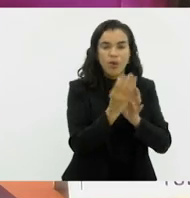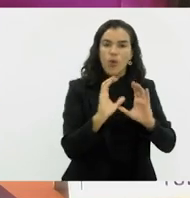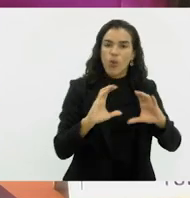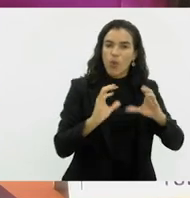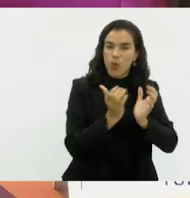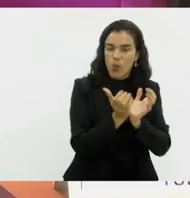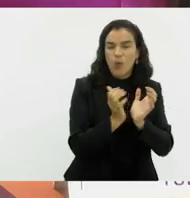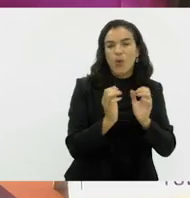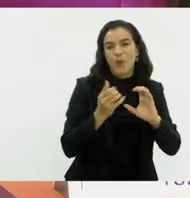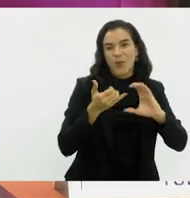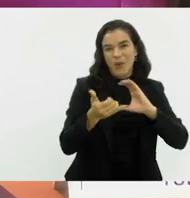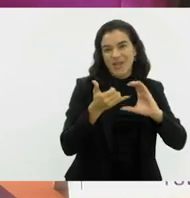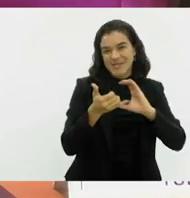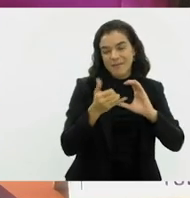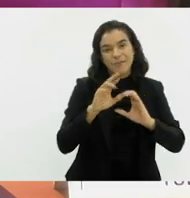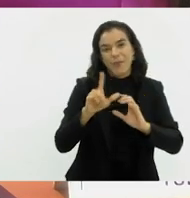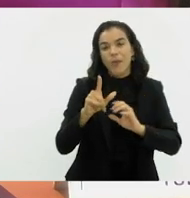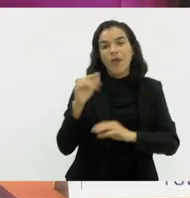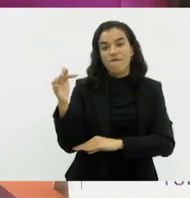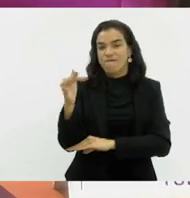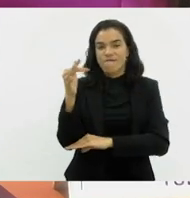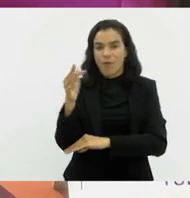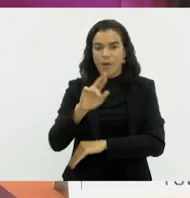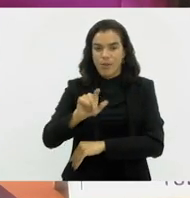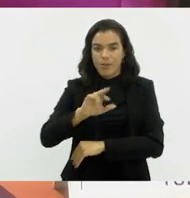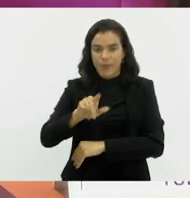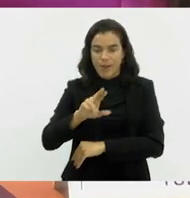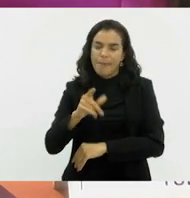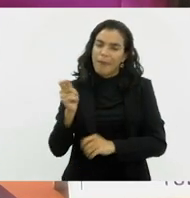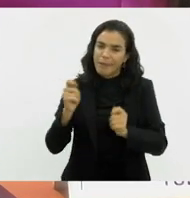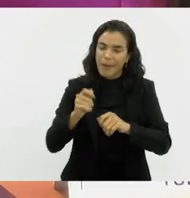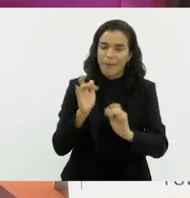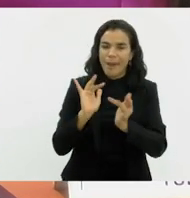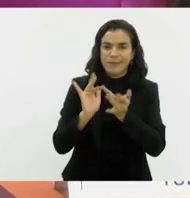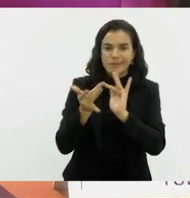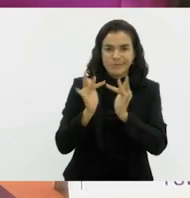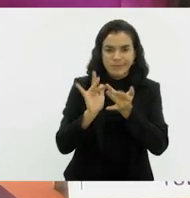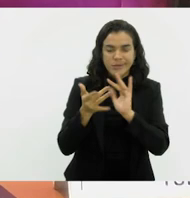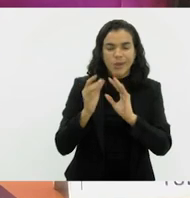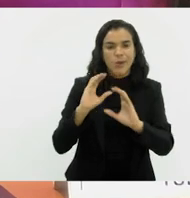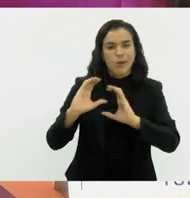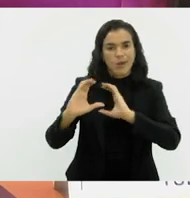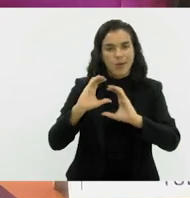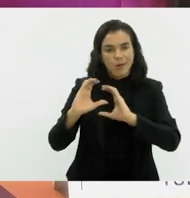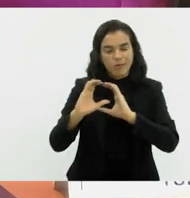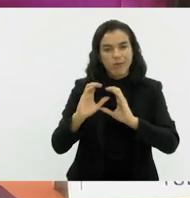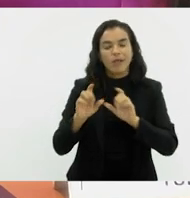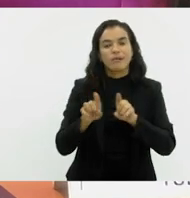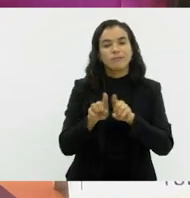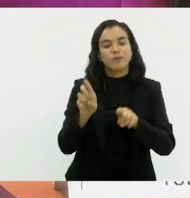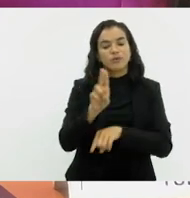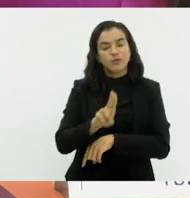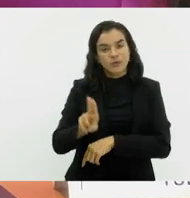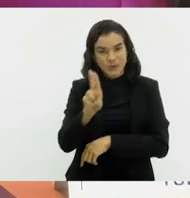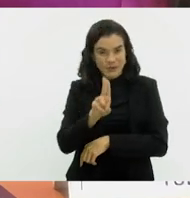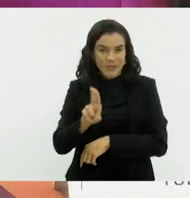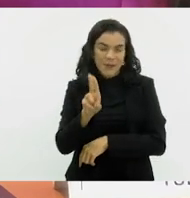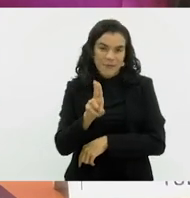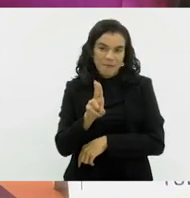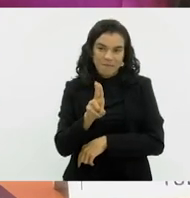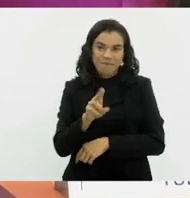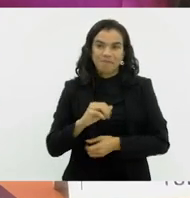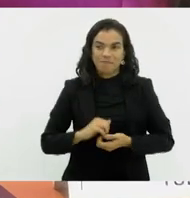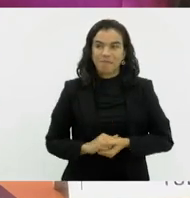no WhatsApp, que é um grupo informal, mas é um grupo que a gente pode se comunicar e usar esse mecanismo, além da